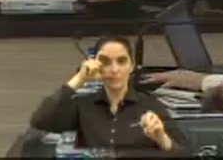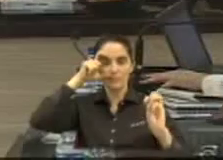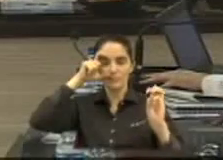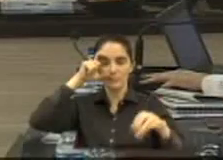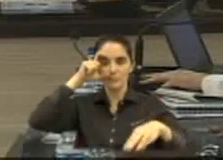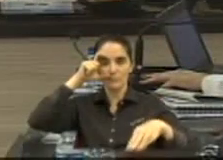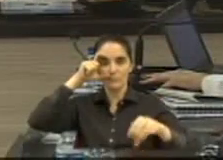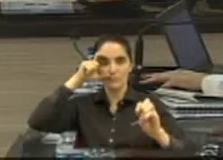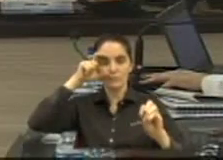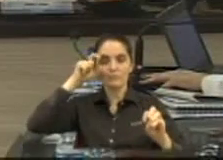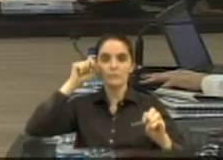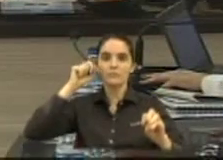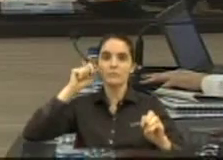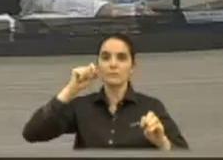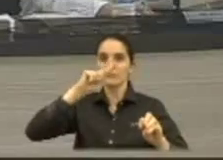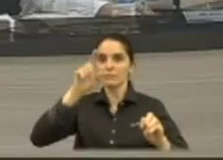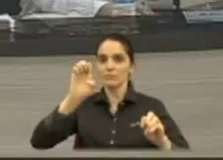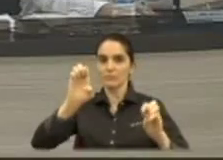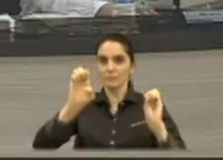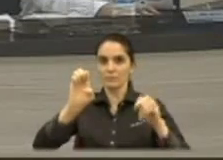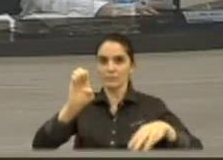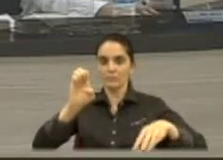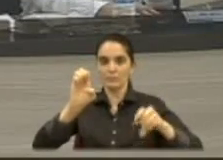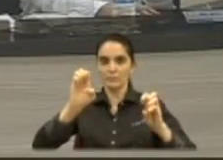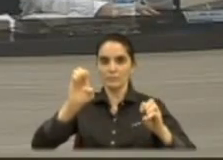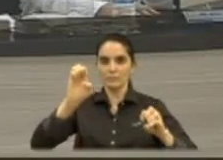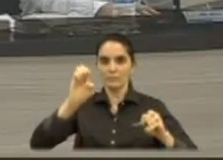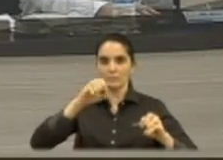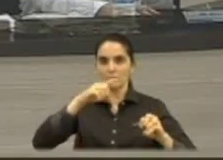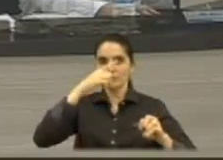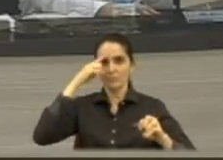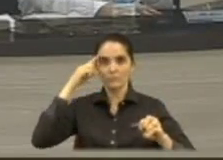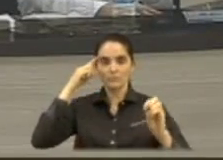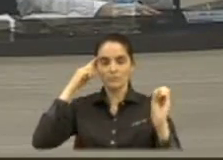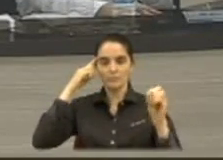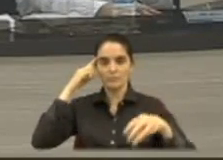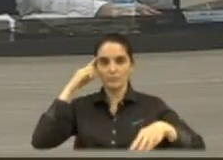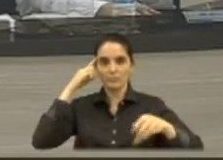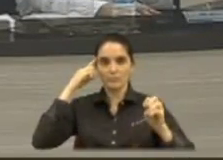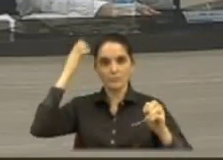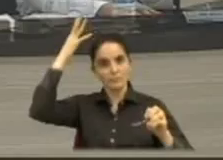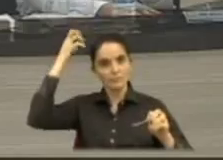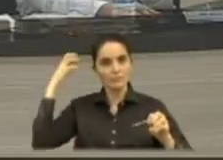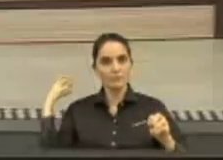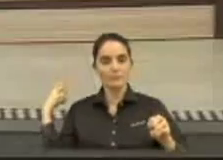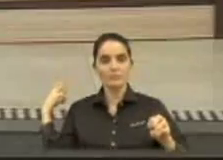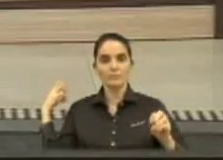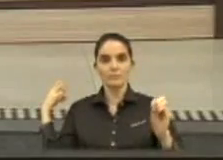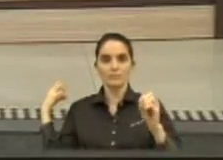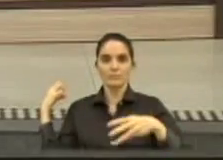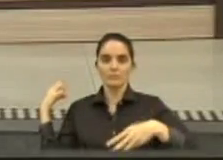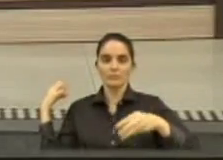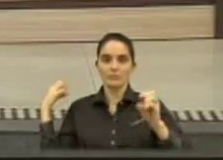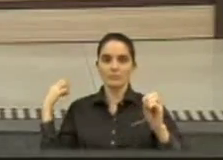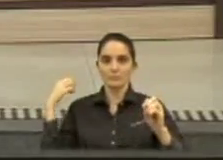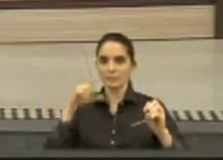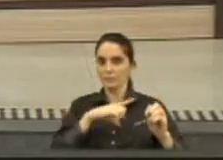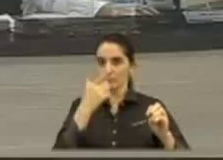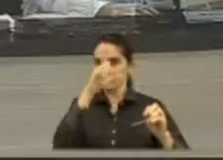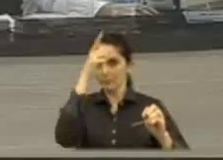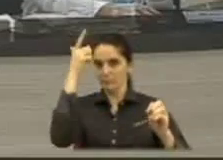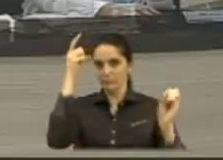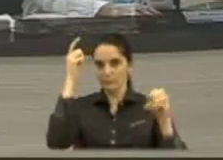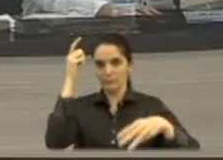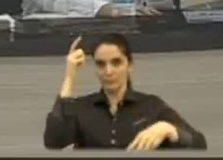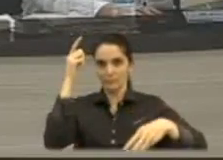Zaine. Sim. Zé da Mix. Sim. Doutor Júlio. Sim. Lubogo. Sim. Luizinho da Casa